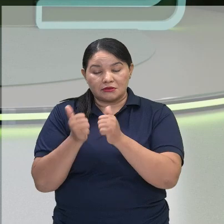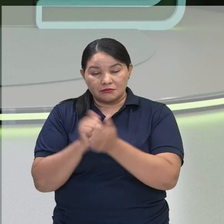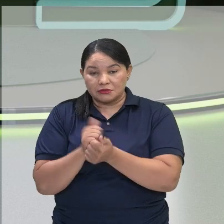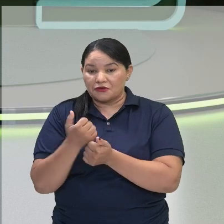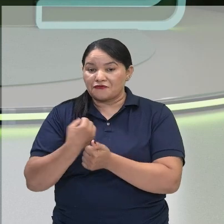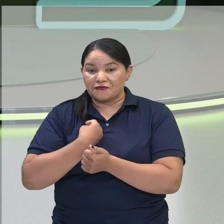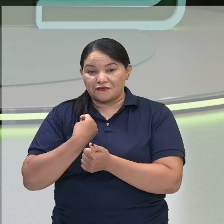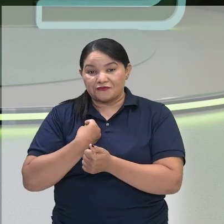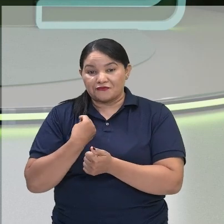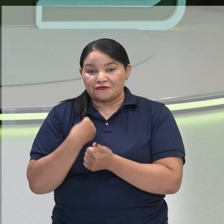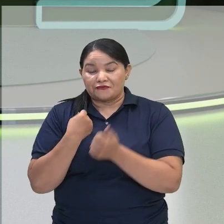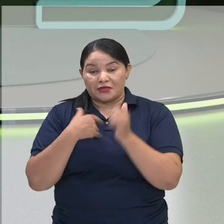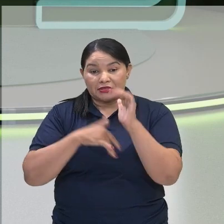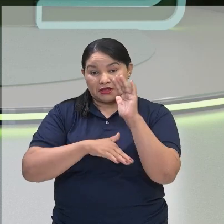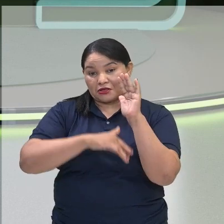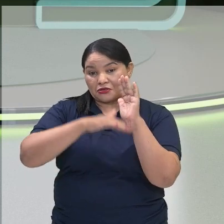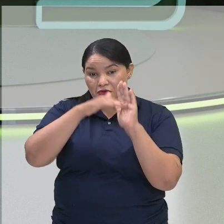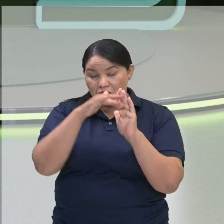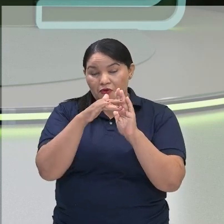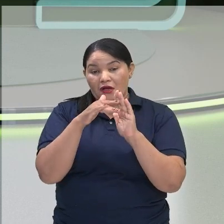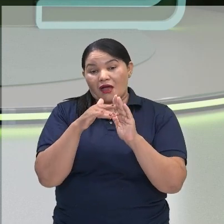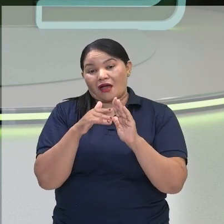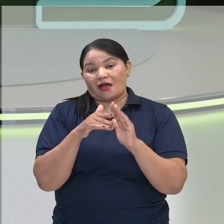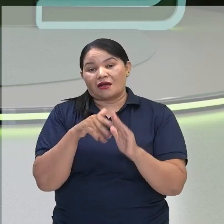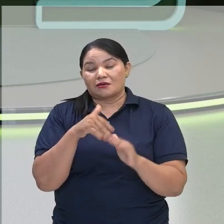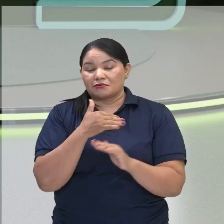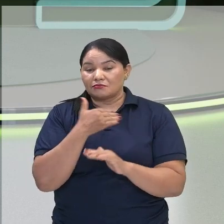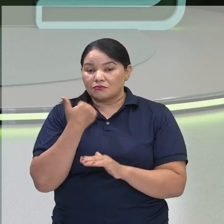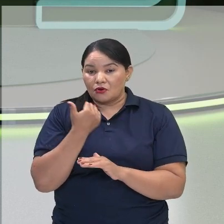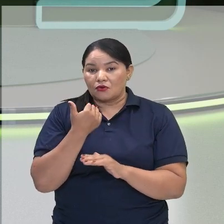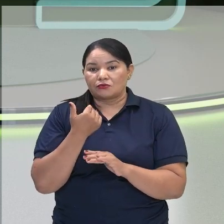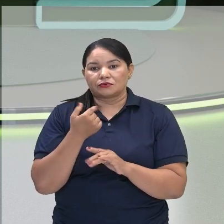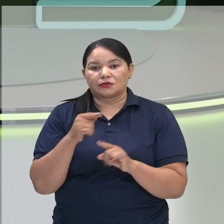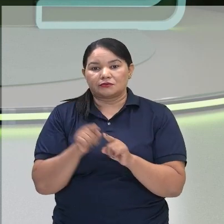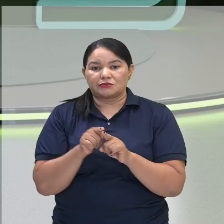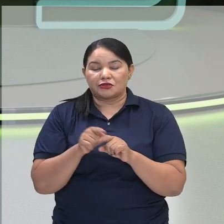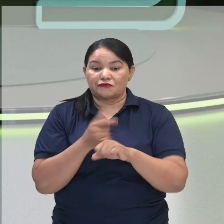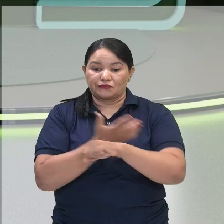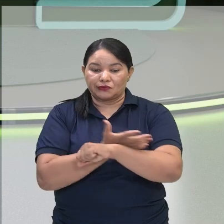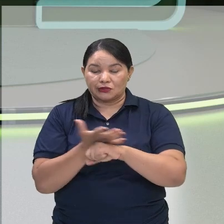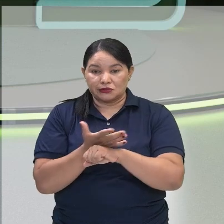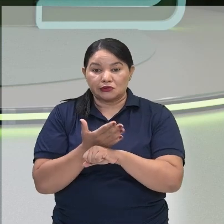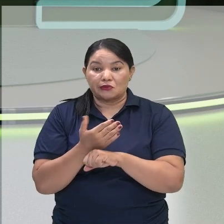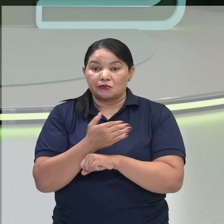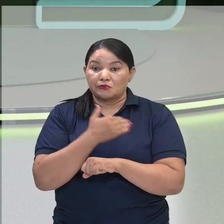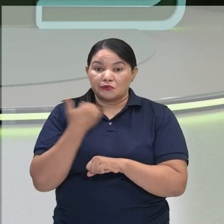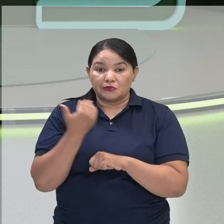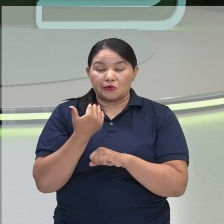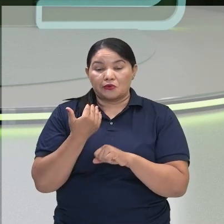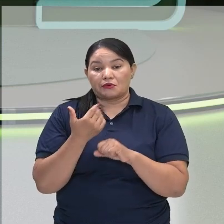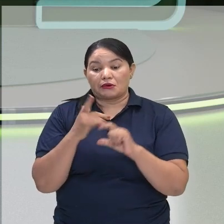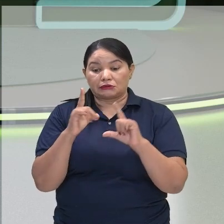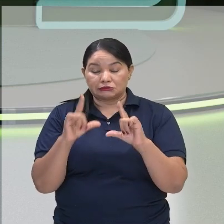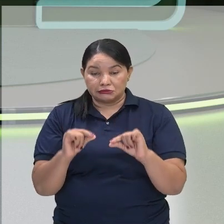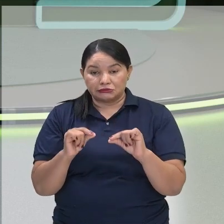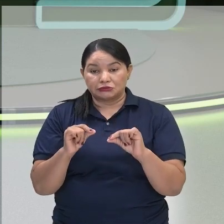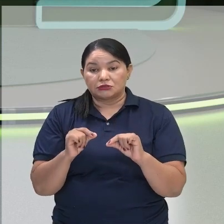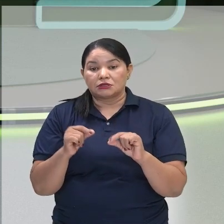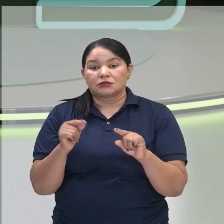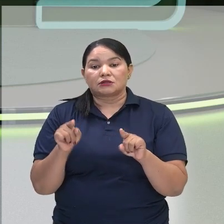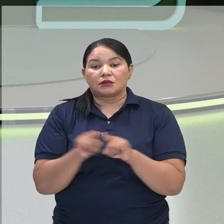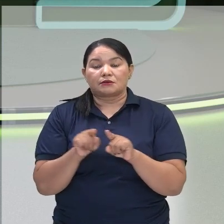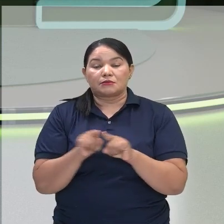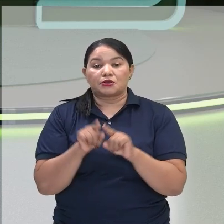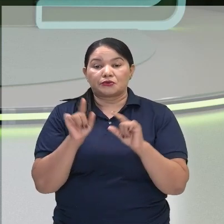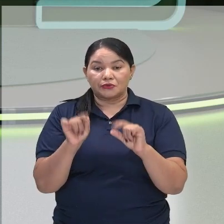na inundação, né, acaba morrendo. E com a morte dessa vegetação, a gente tem ali outra consequência, né, que é a